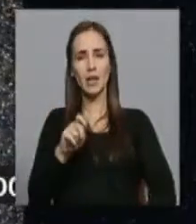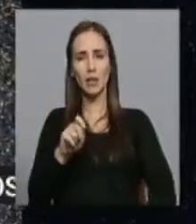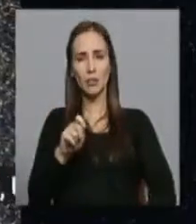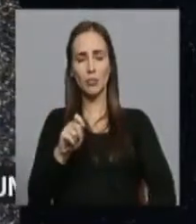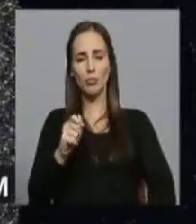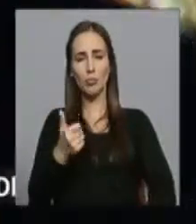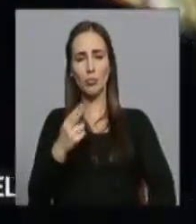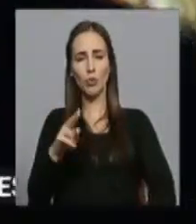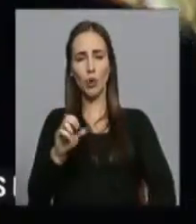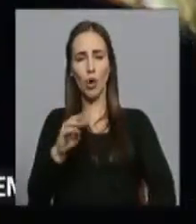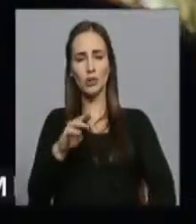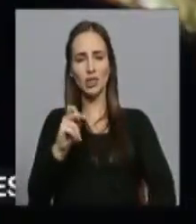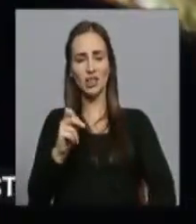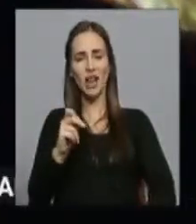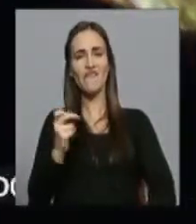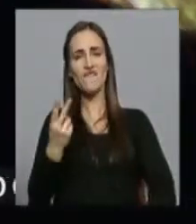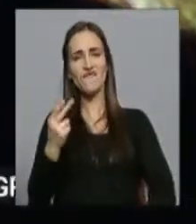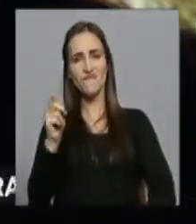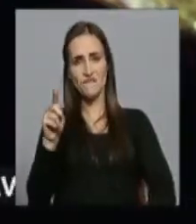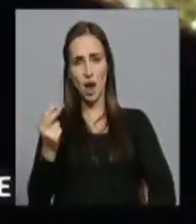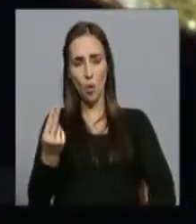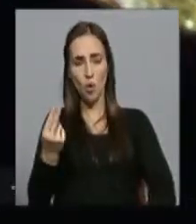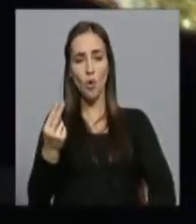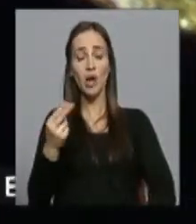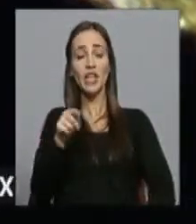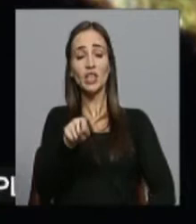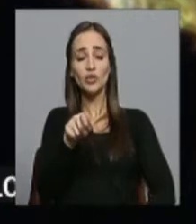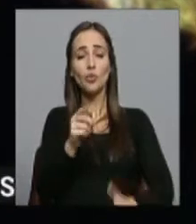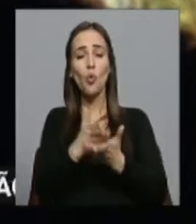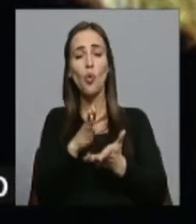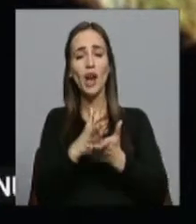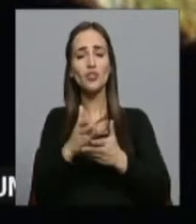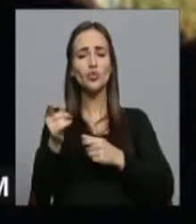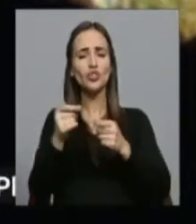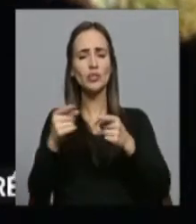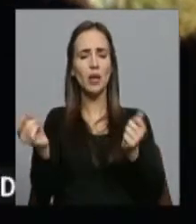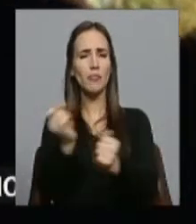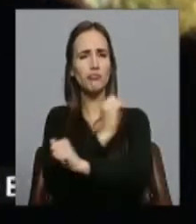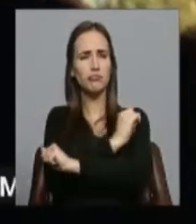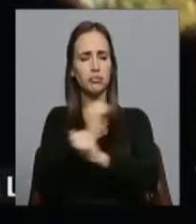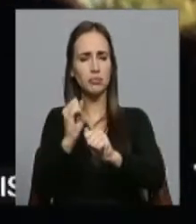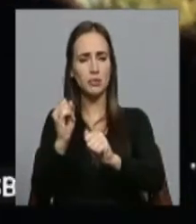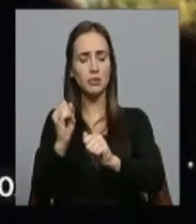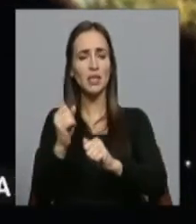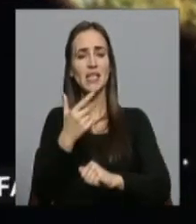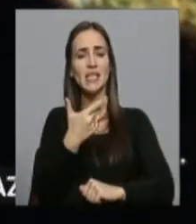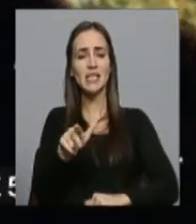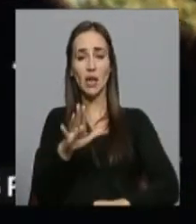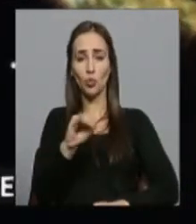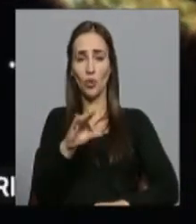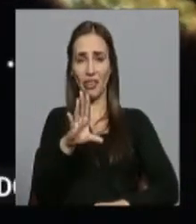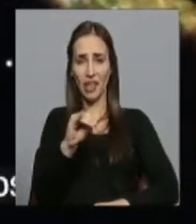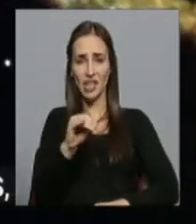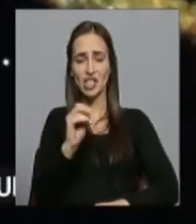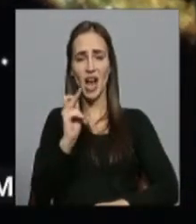agora é os resquícios de uma explosão de estrela. É isto que nós estamos a ver. Olha, e de uma ponta à outra são 110 anos-luz de distância. Isto são